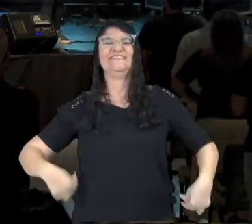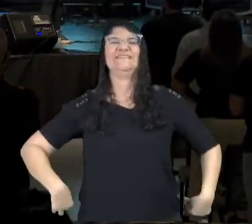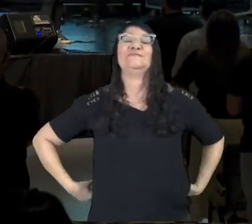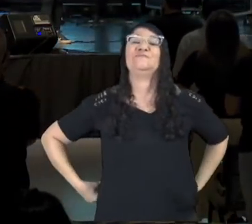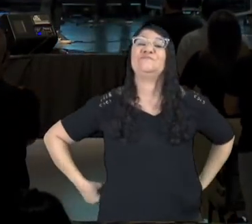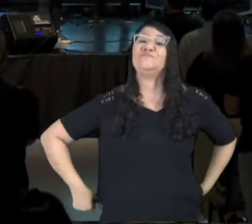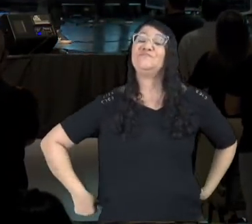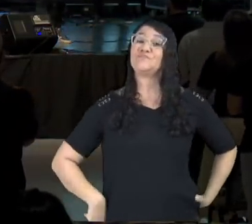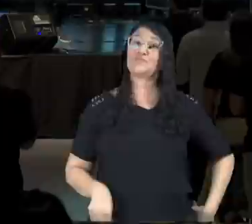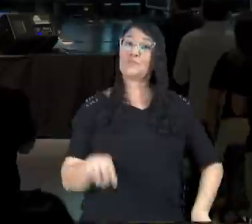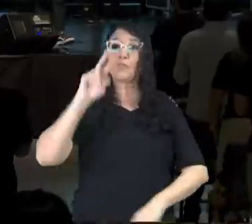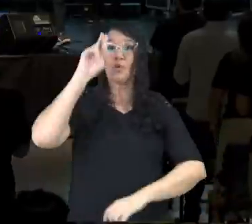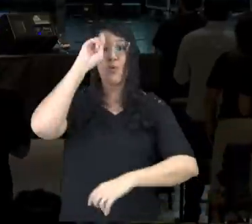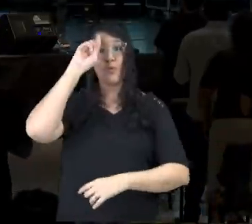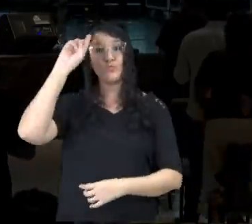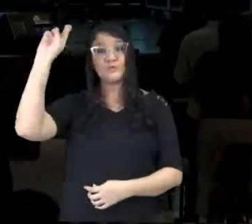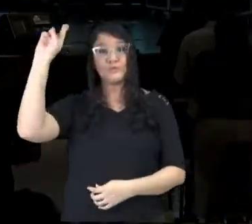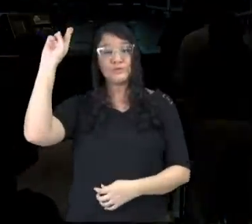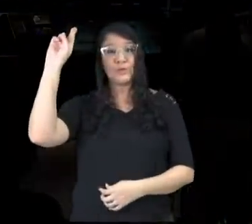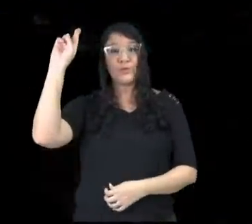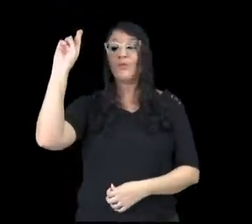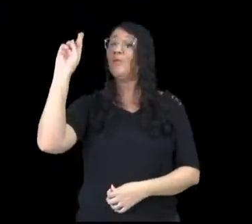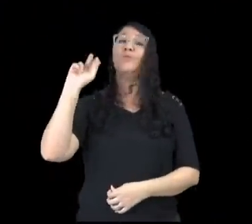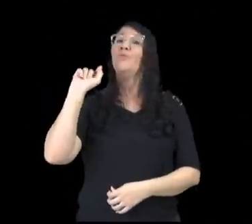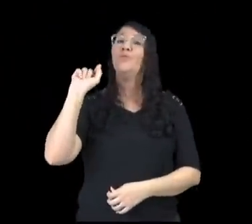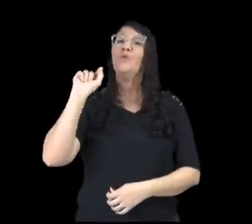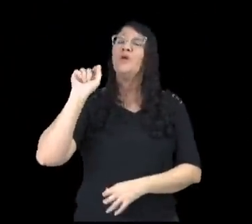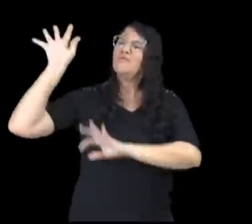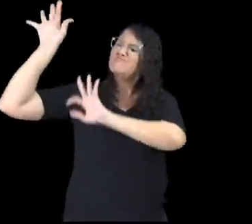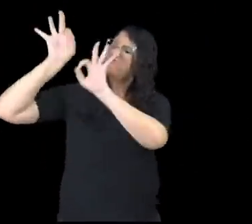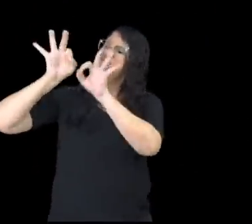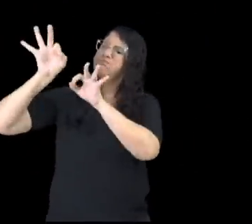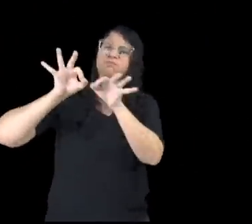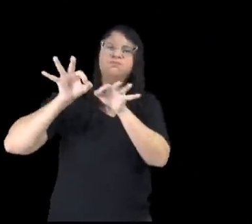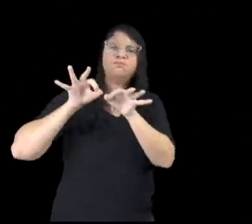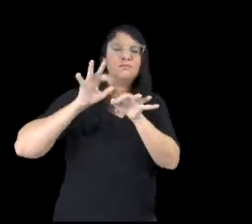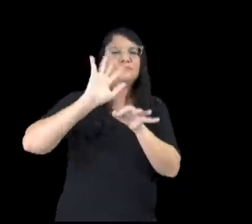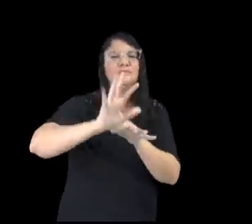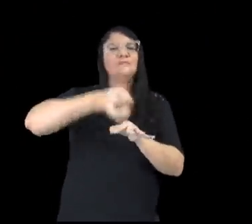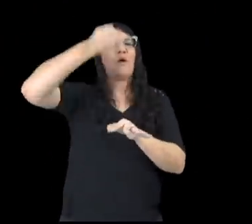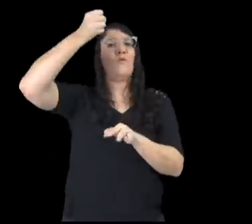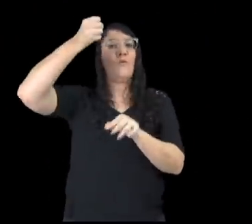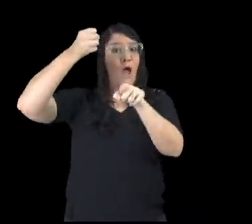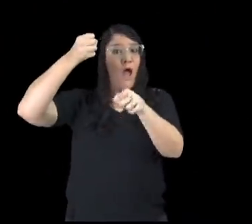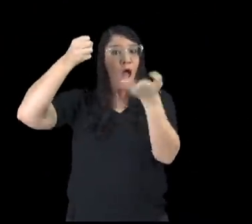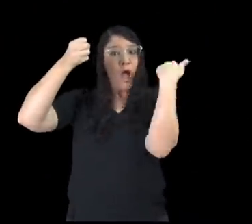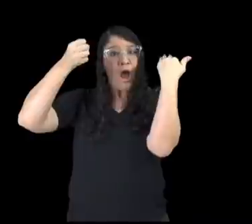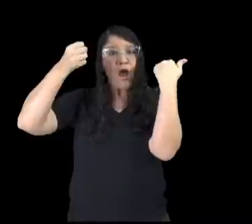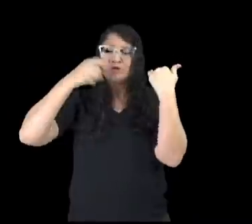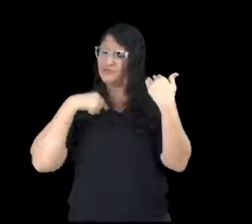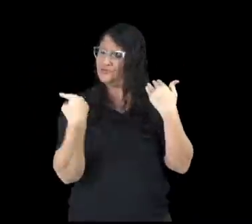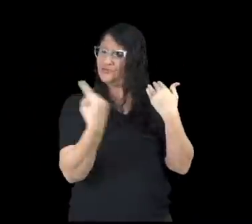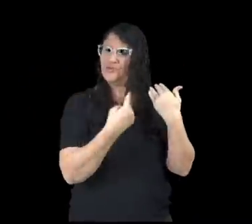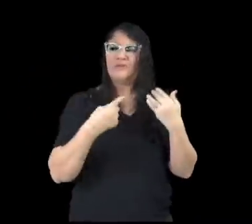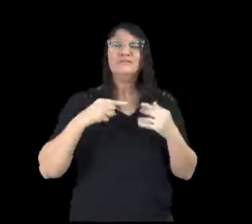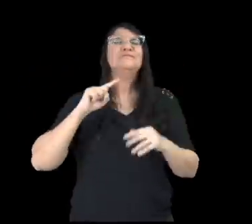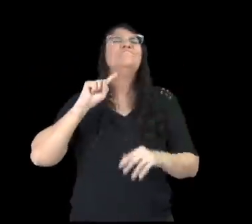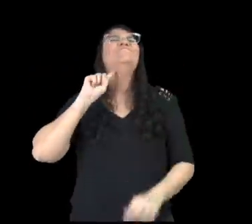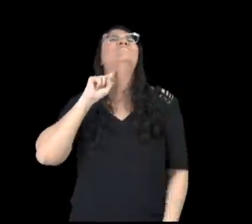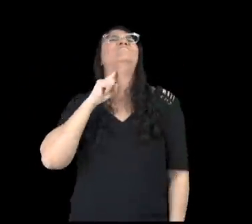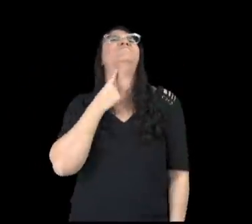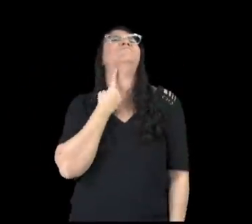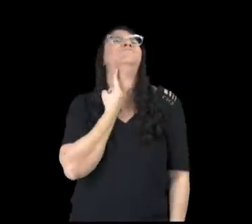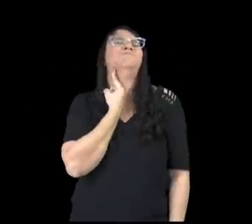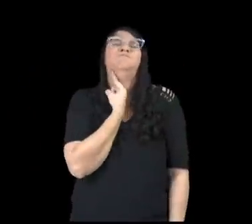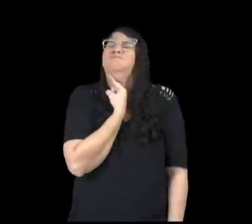Senhor nos tirou de um lamaçal de pecados. Ele, o Criador de todo o universo, nos ama e